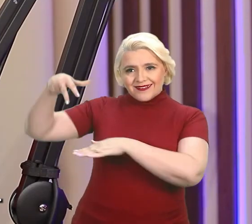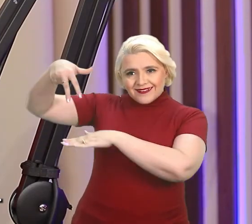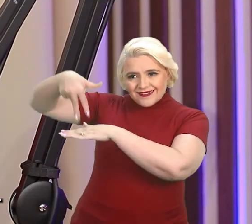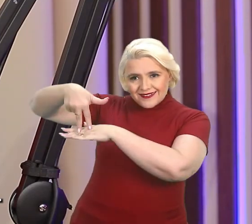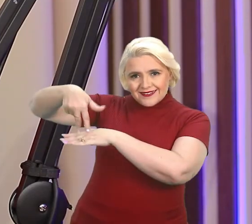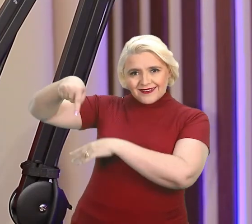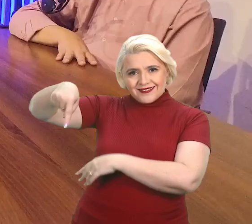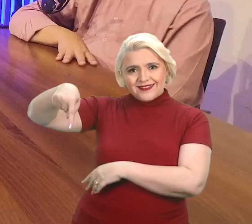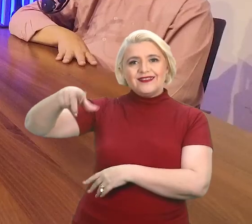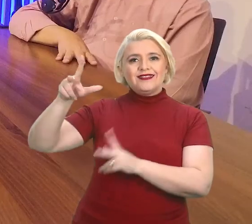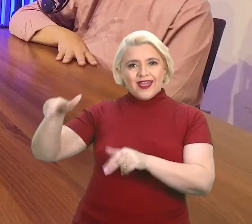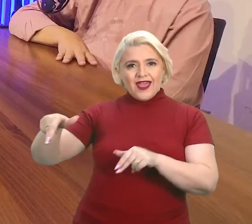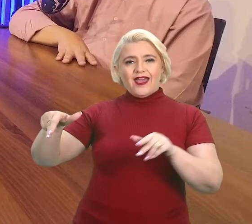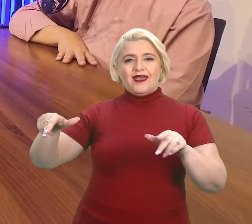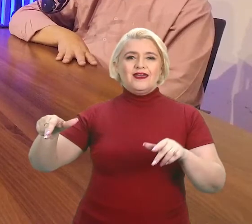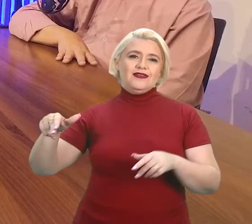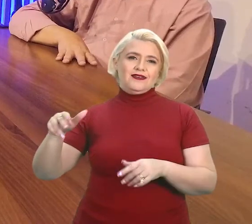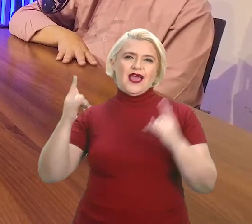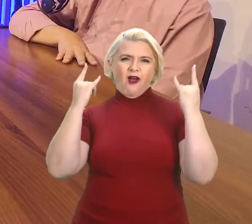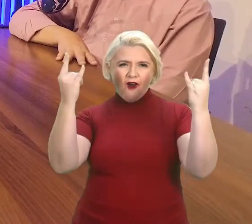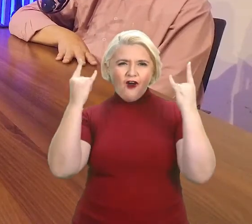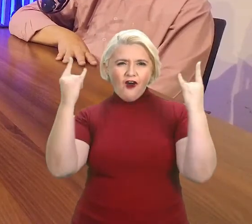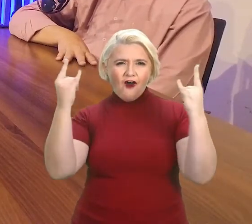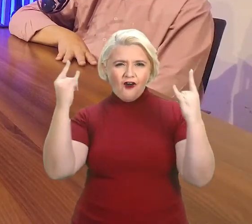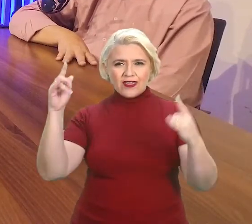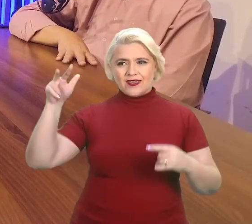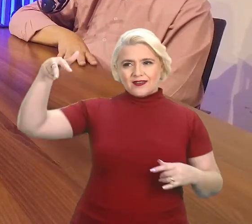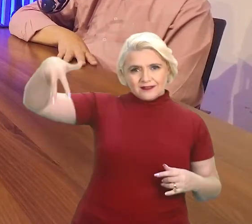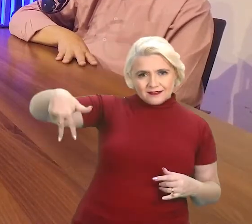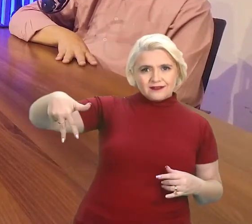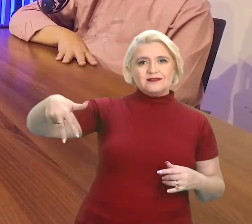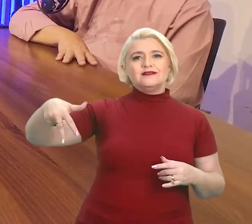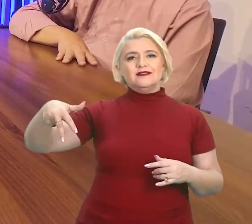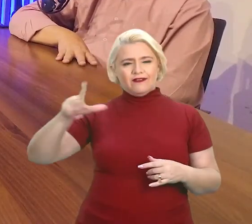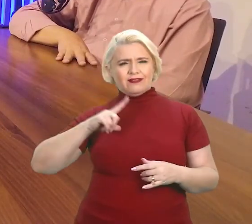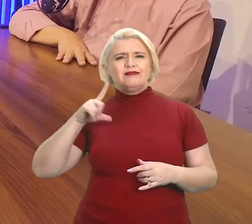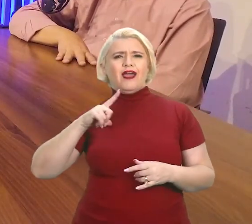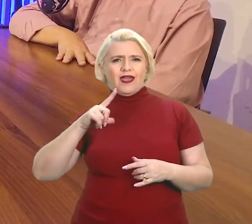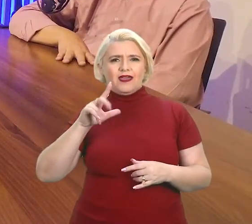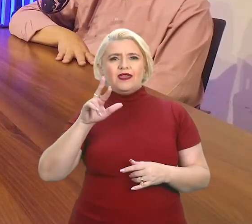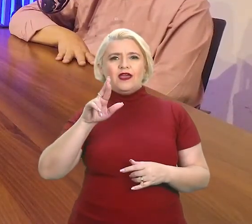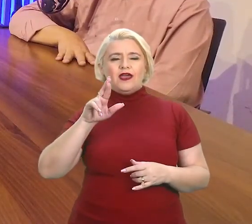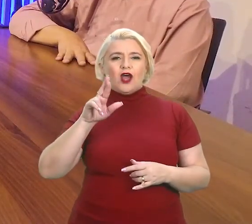os intérpretes lá. Isso, Rock in Rio vai ter.